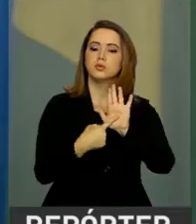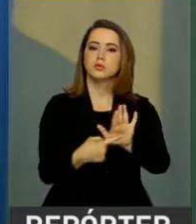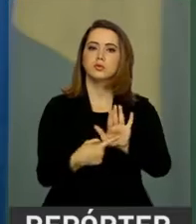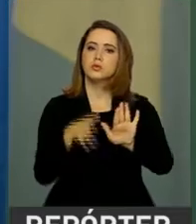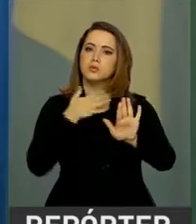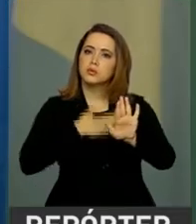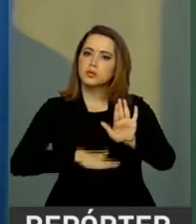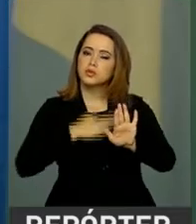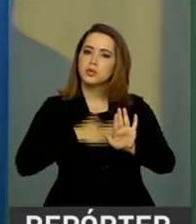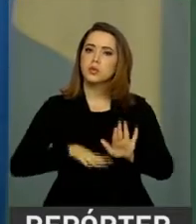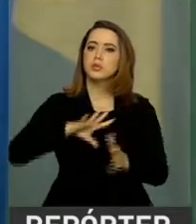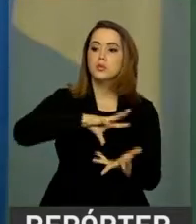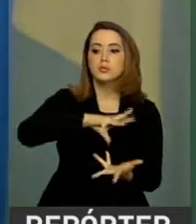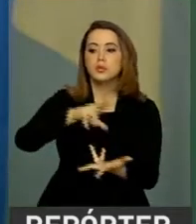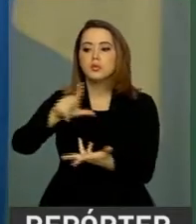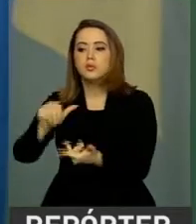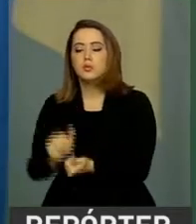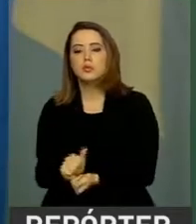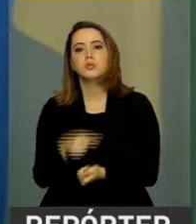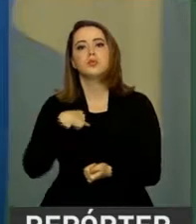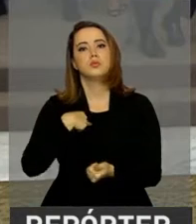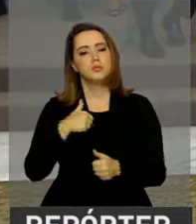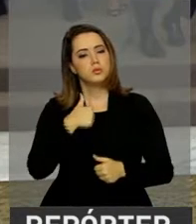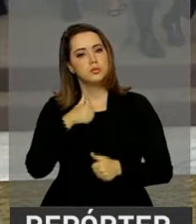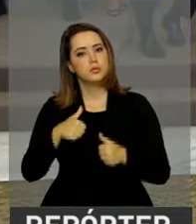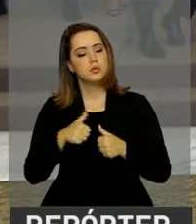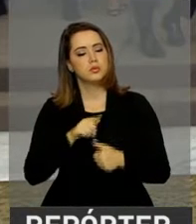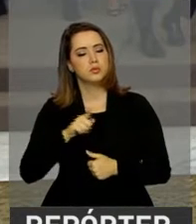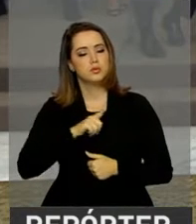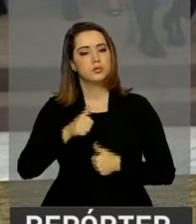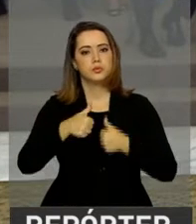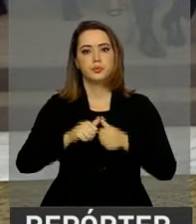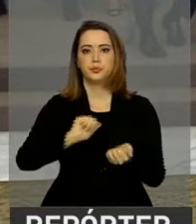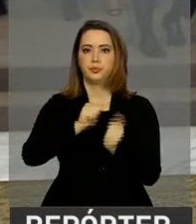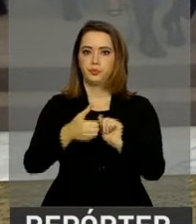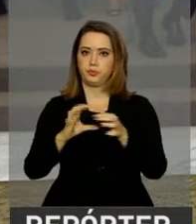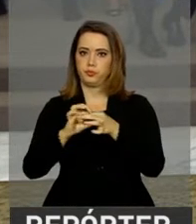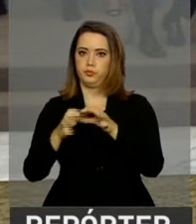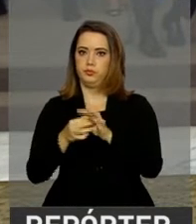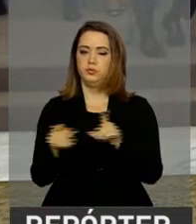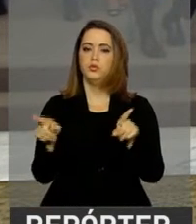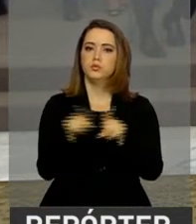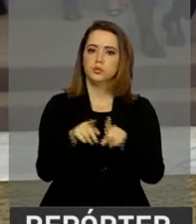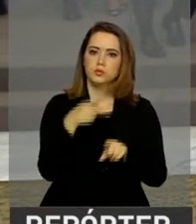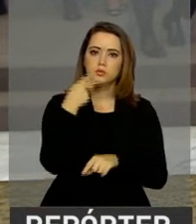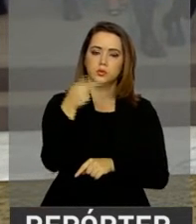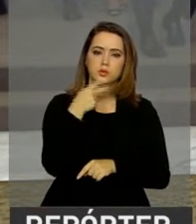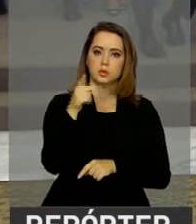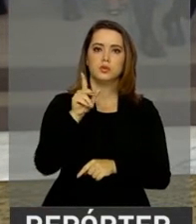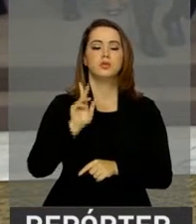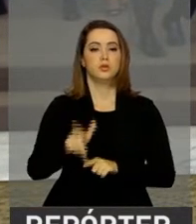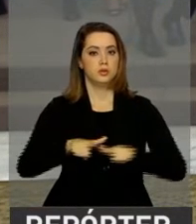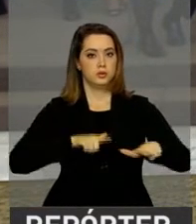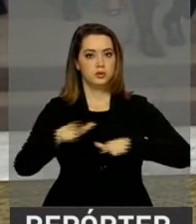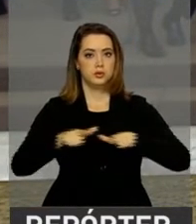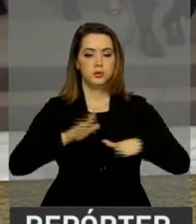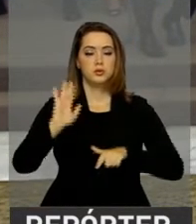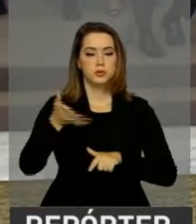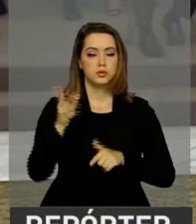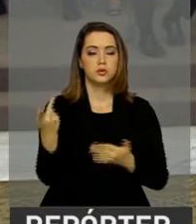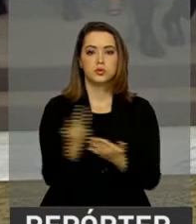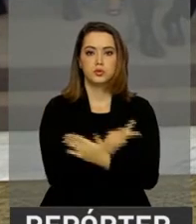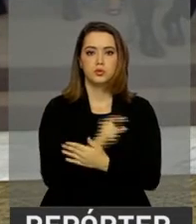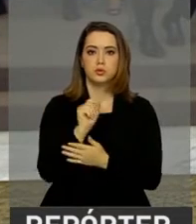tranquilidade absoluta em relação às Olimpíadas. Michel Temer ainda lembrou do trabalho já realizado pelas Forças